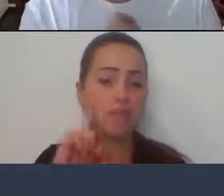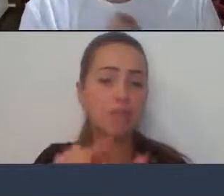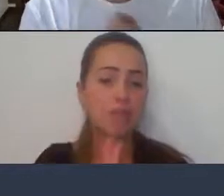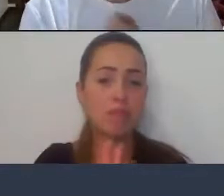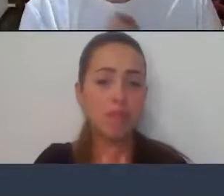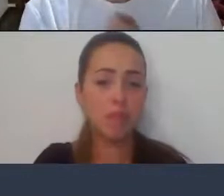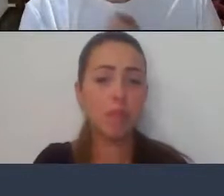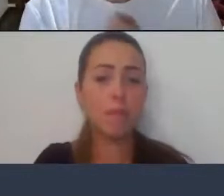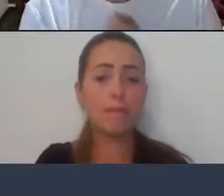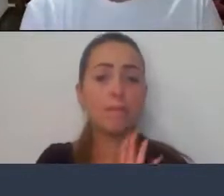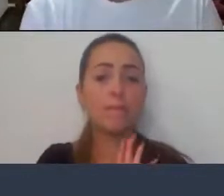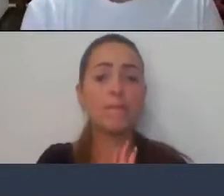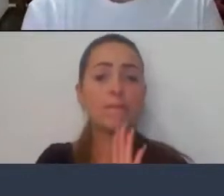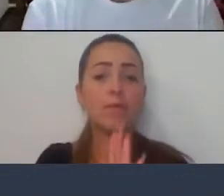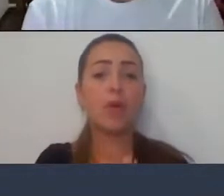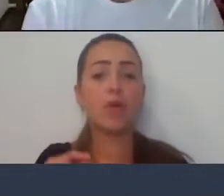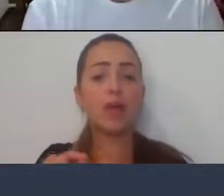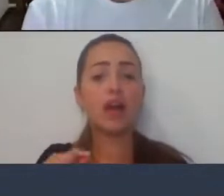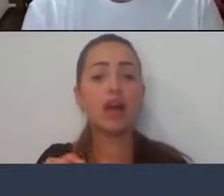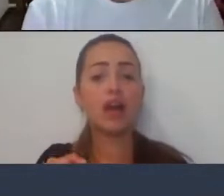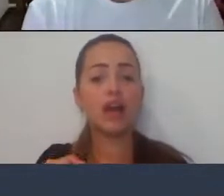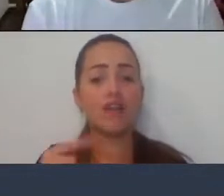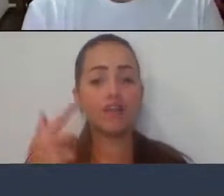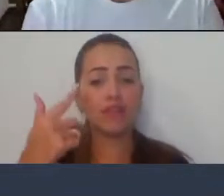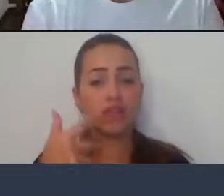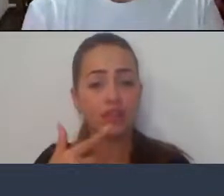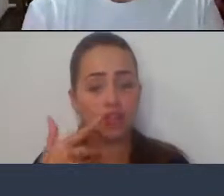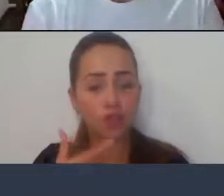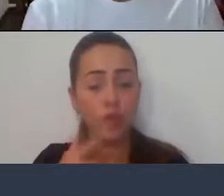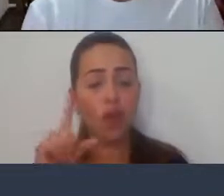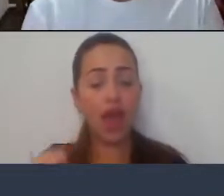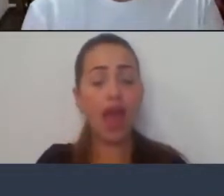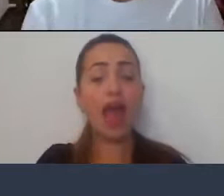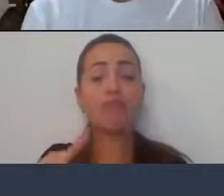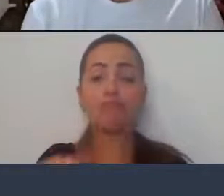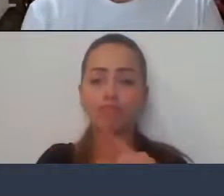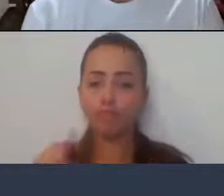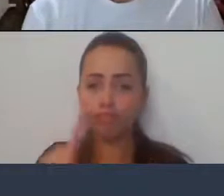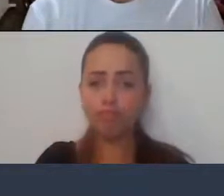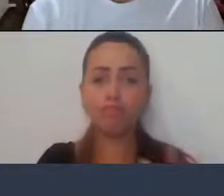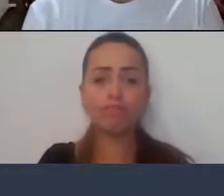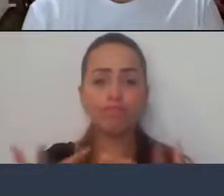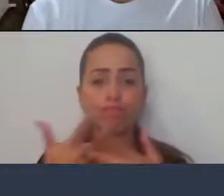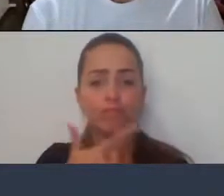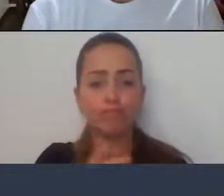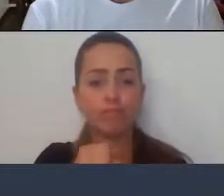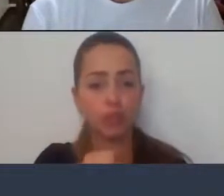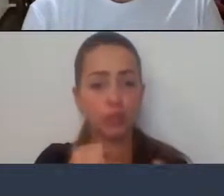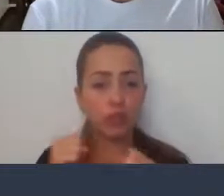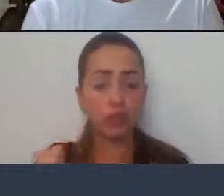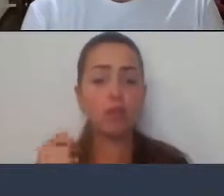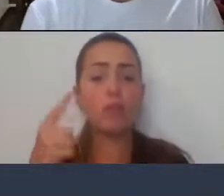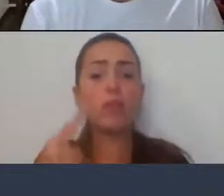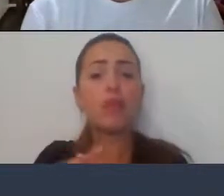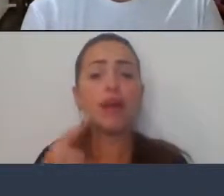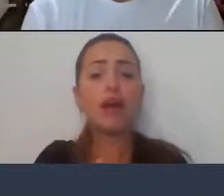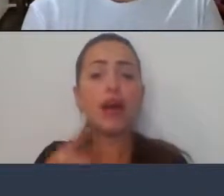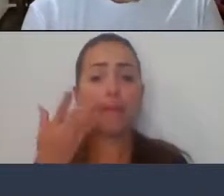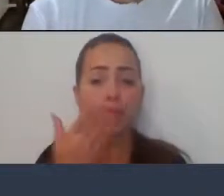tem WIT, e outros pesquisadores mostram que o vídeo é um recurso poderoso.